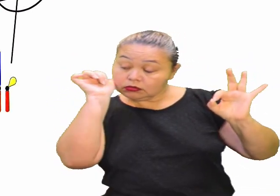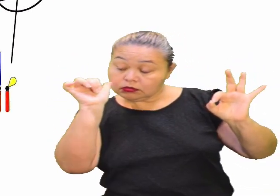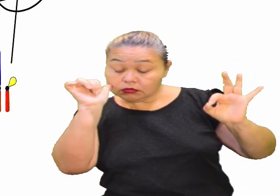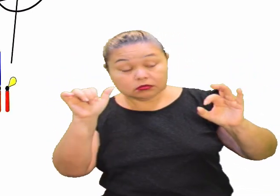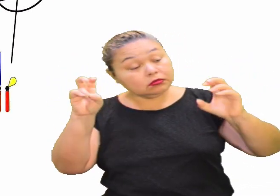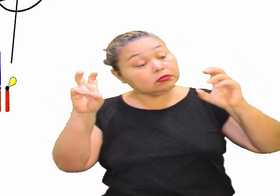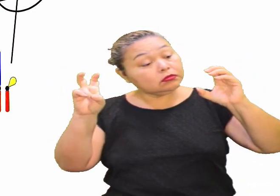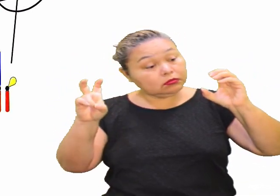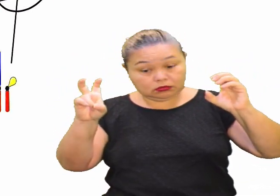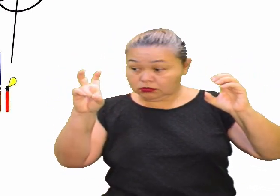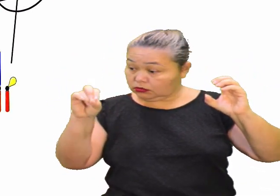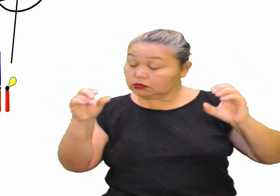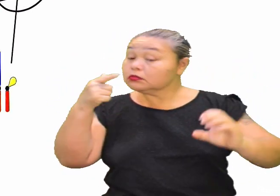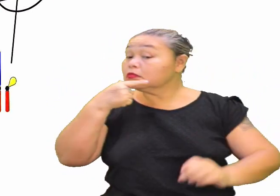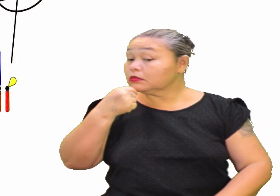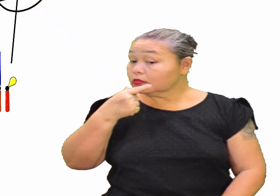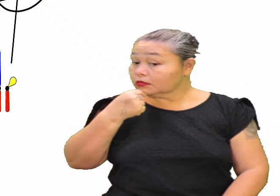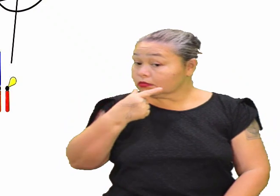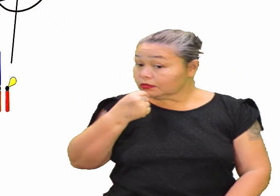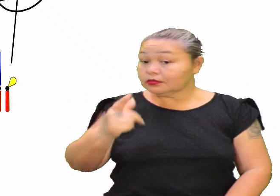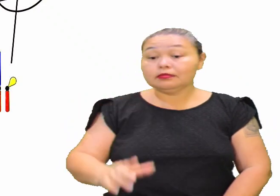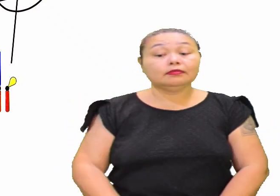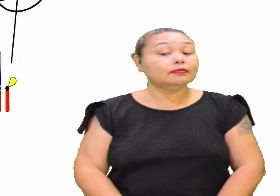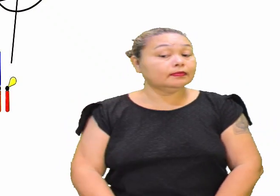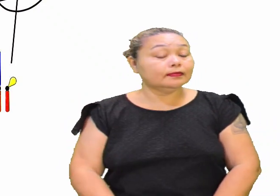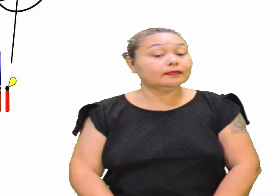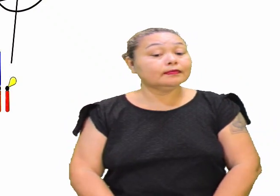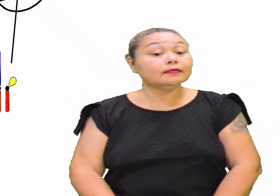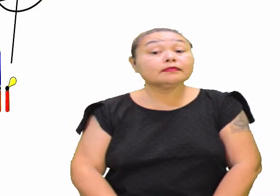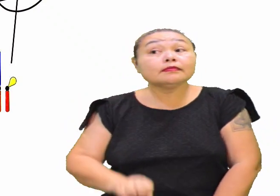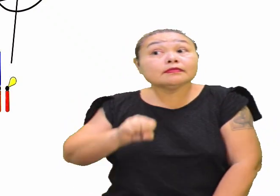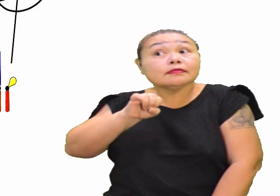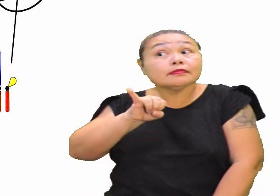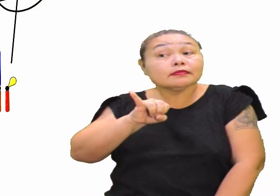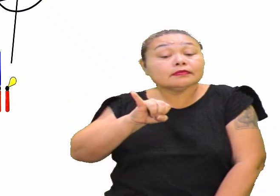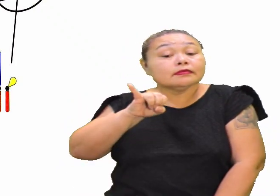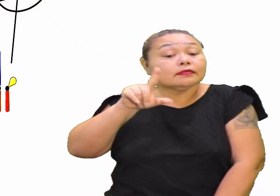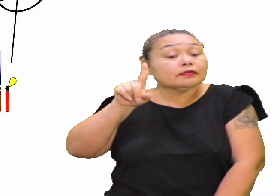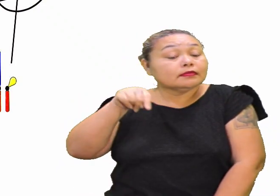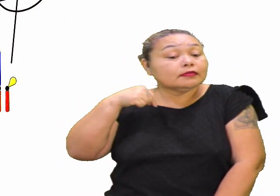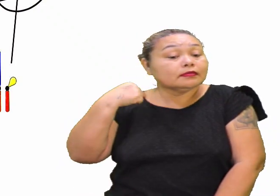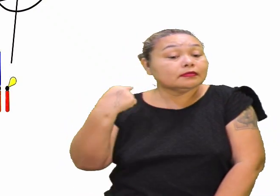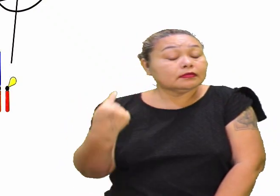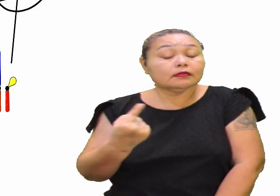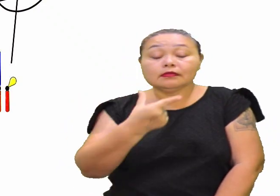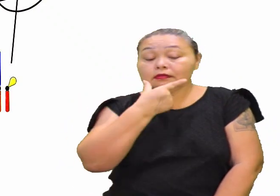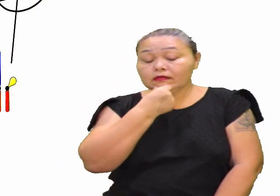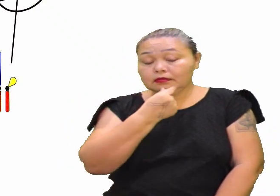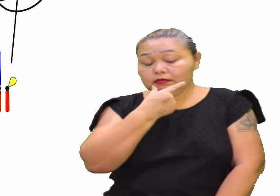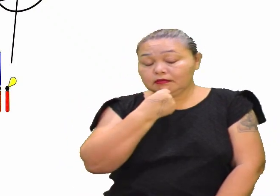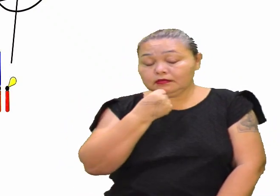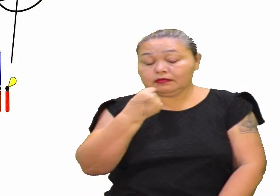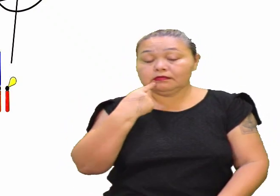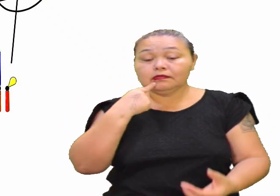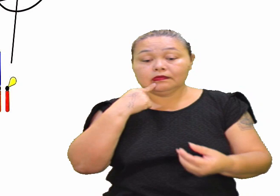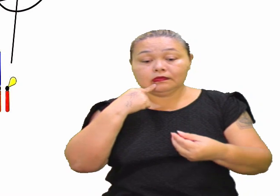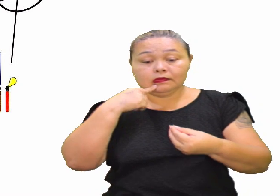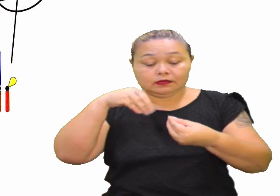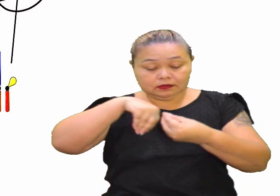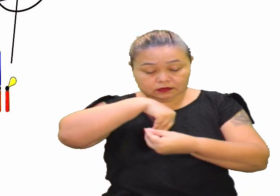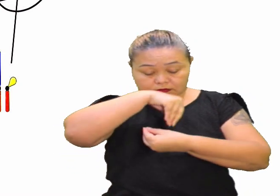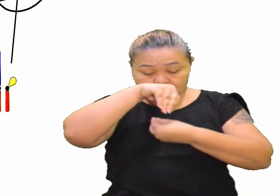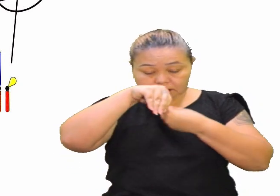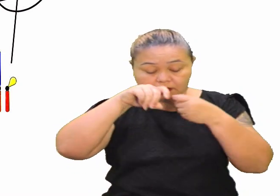criança do sexo feminino? Então, olha só. Se o homem